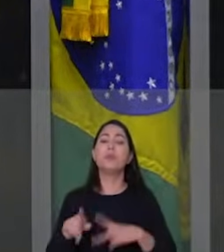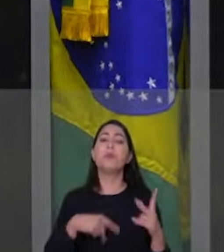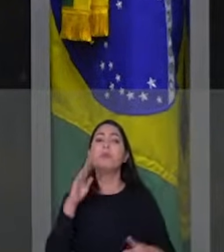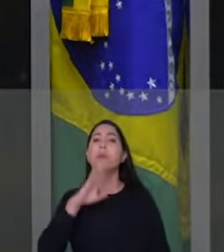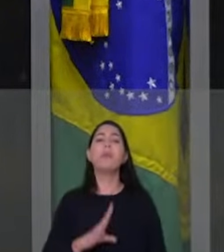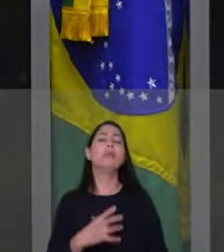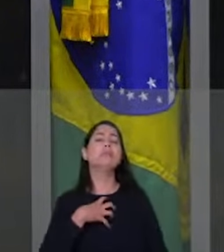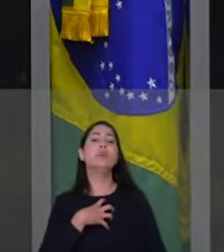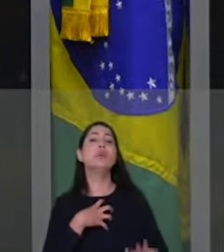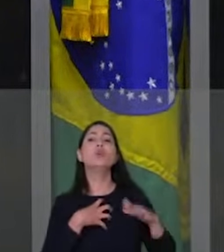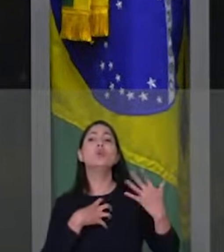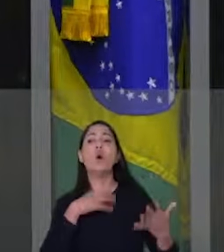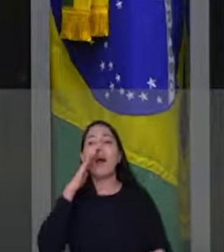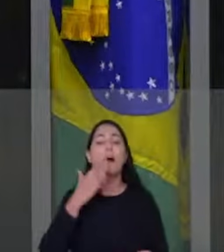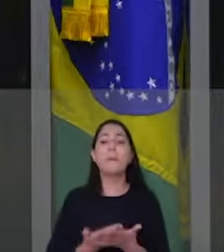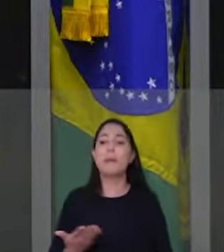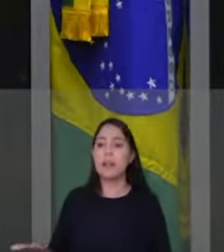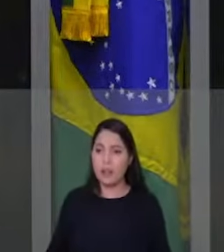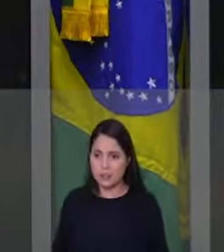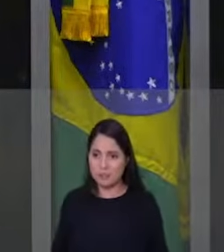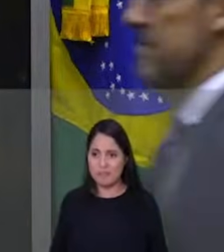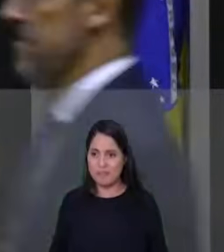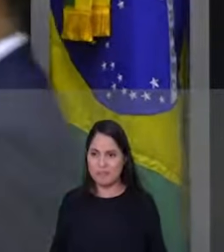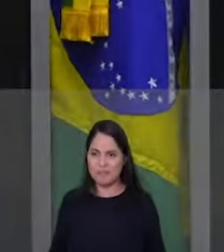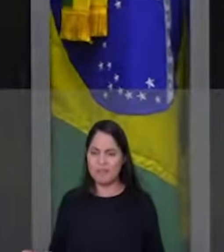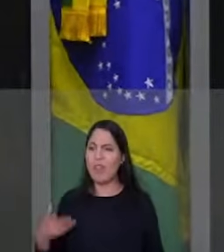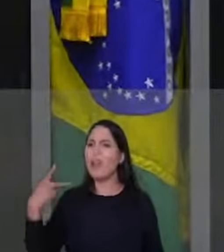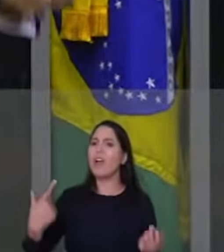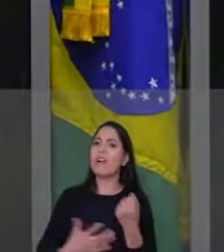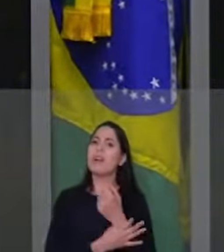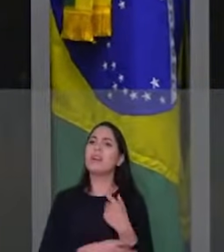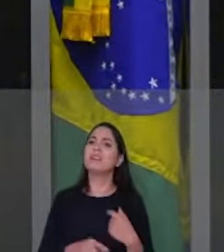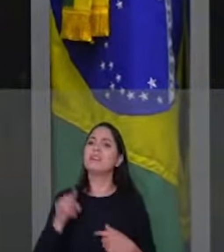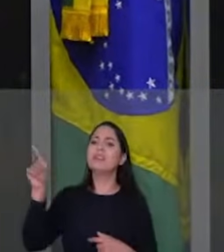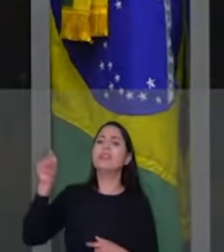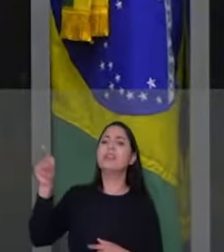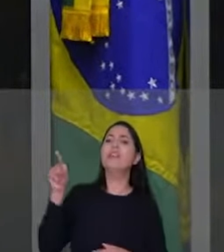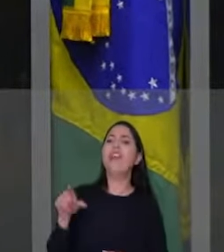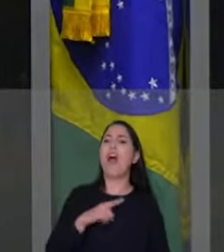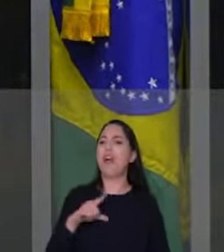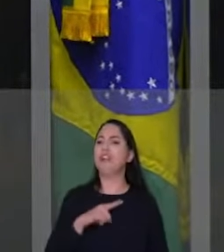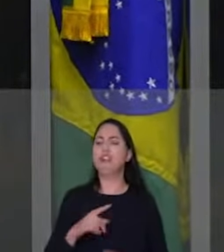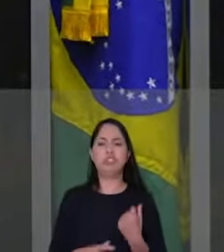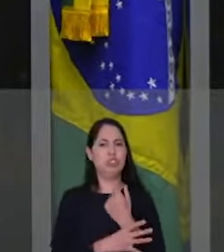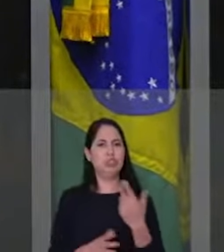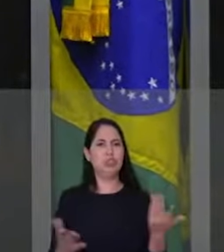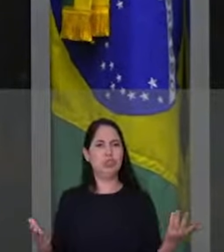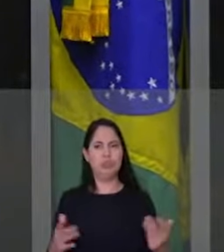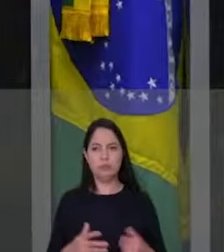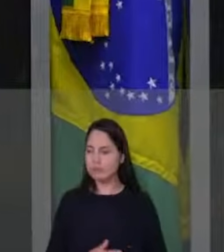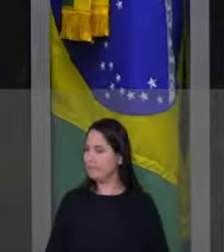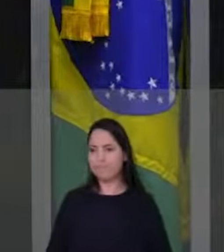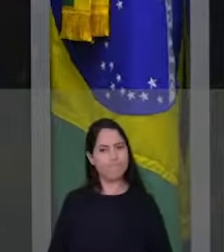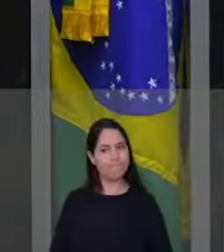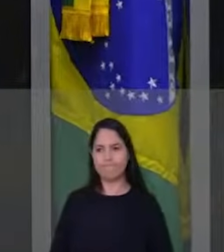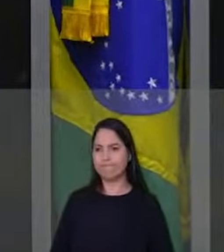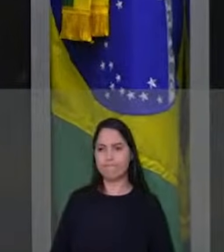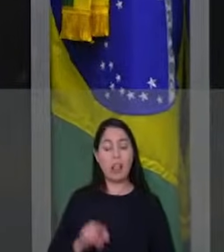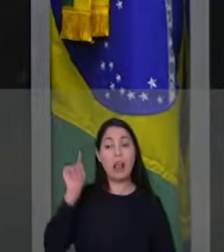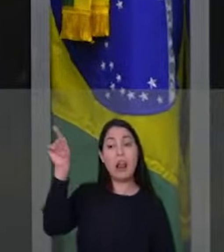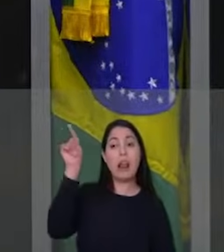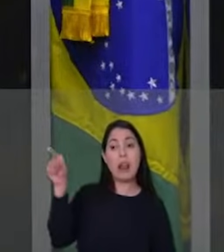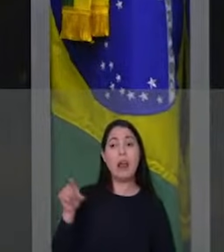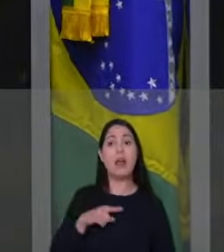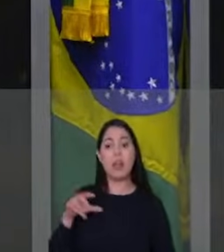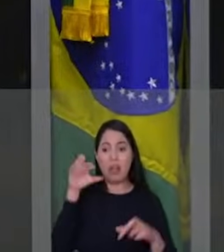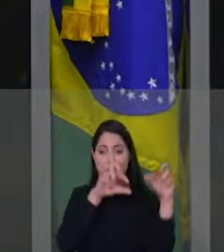brasileiro de que eles estarão seguros, de que lá na ponta O ministério vai conseguir